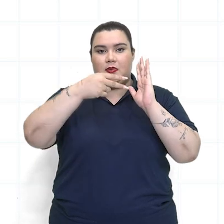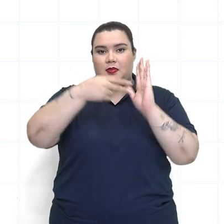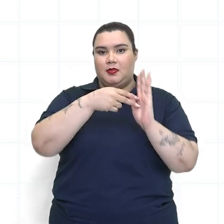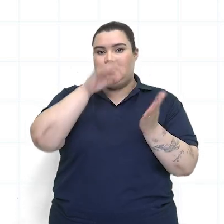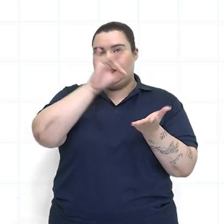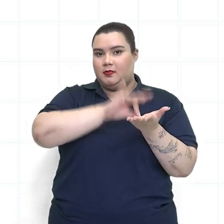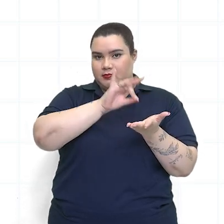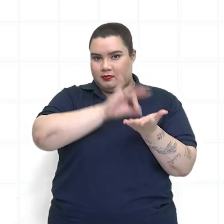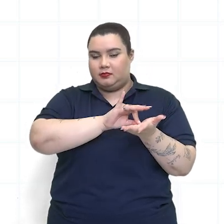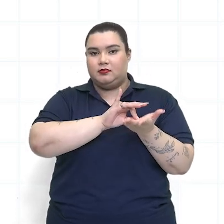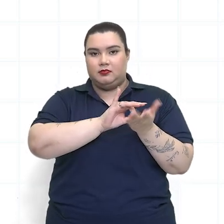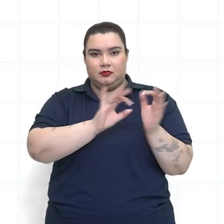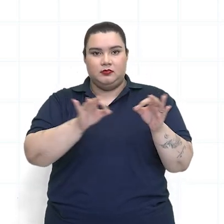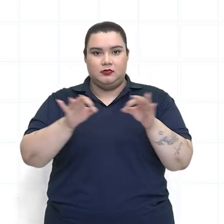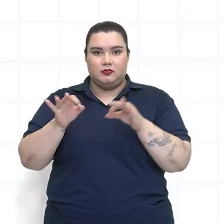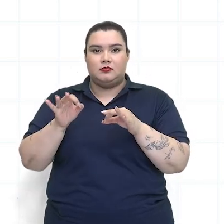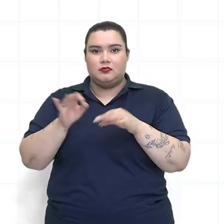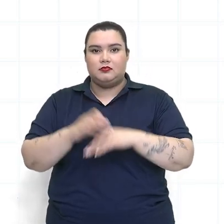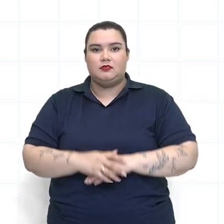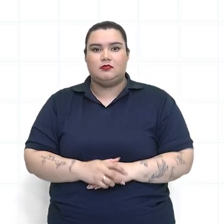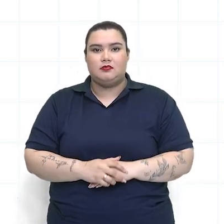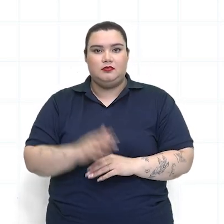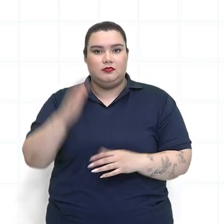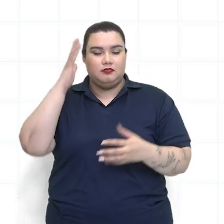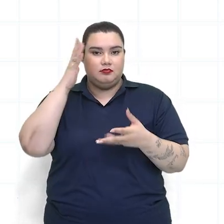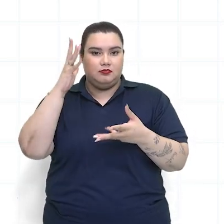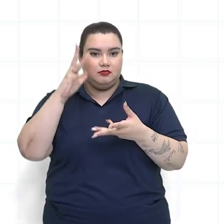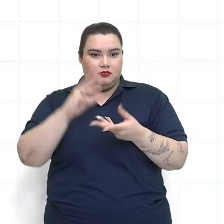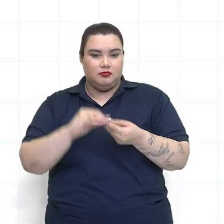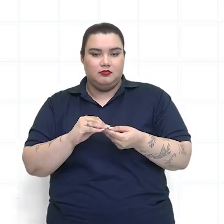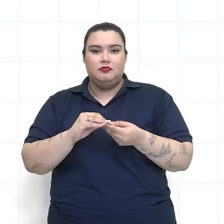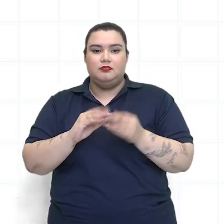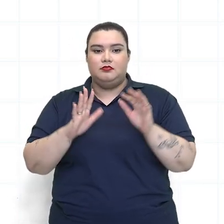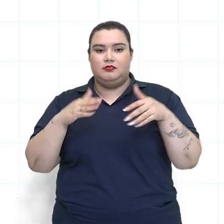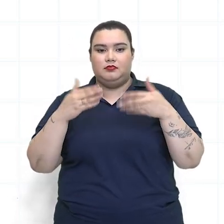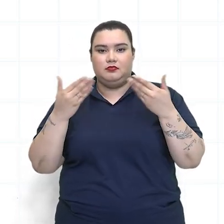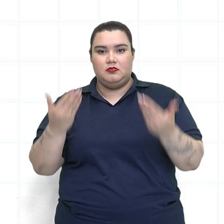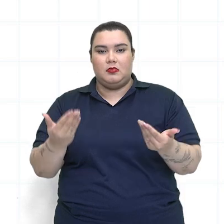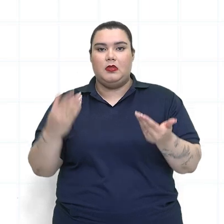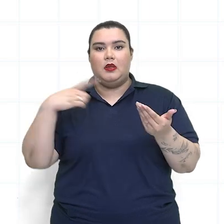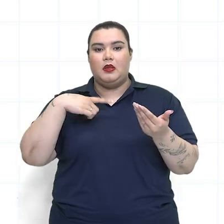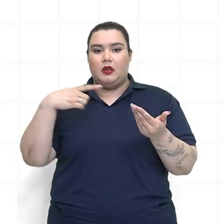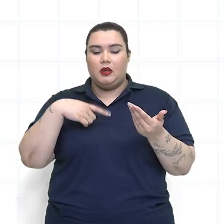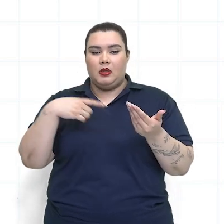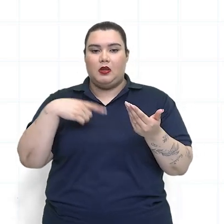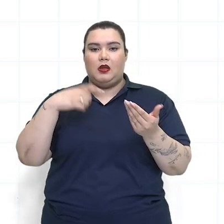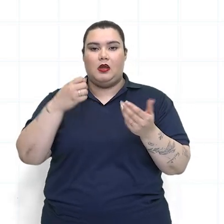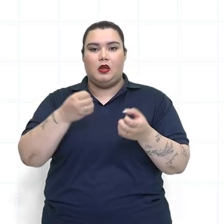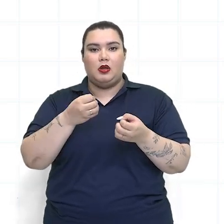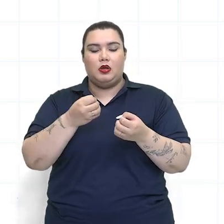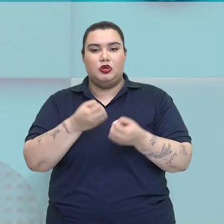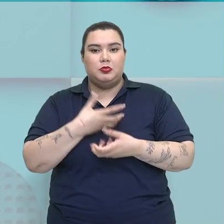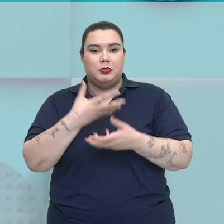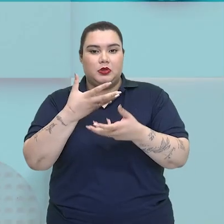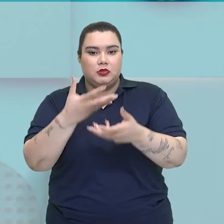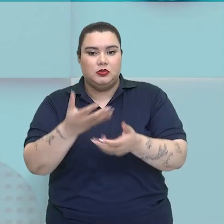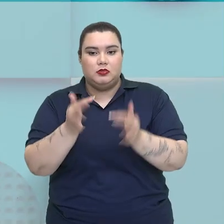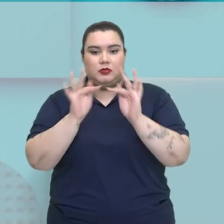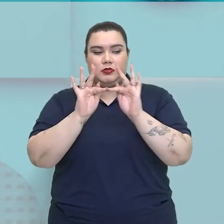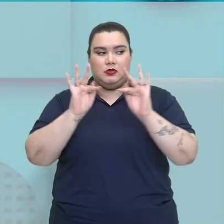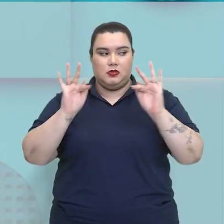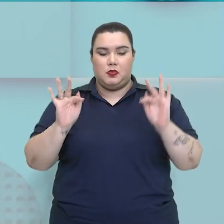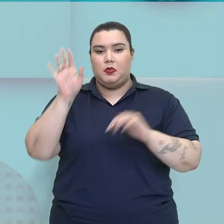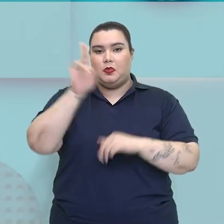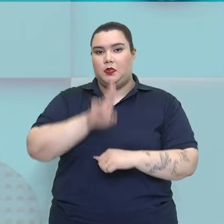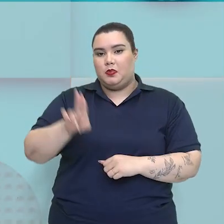sentido original. Compreenderam? Então, vou colocar aí que tem expressões, tem